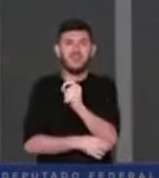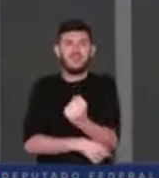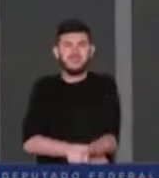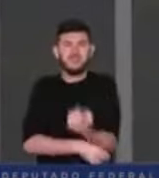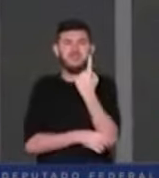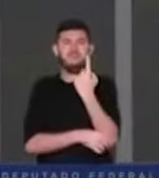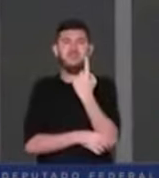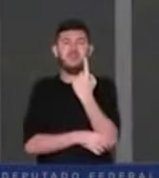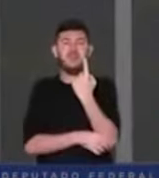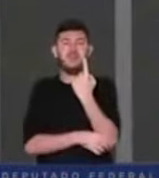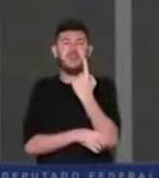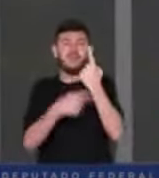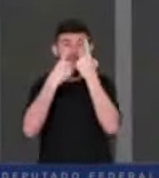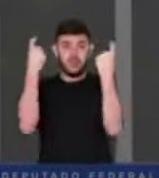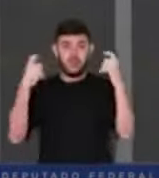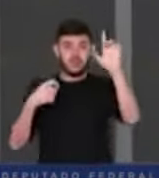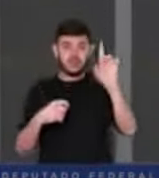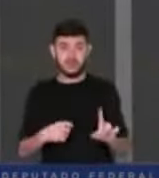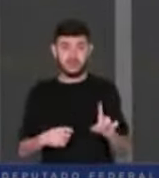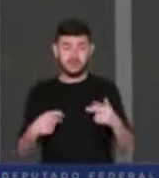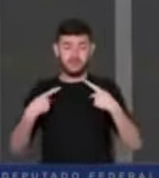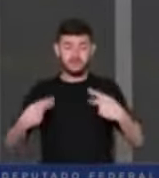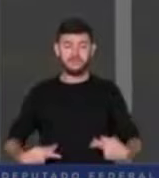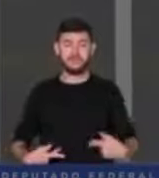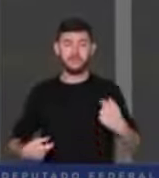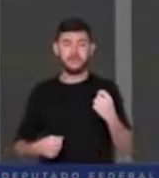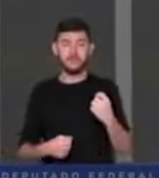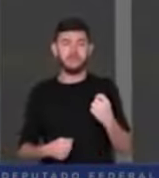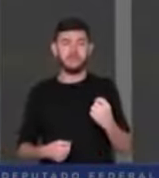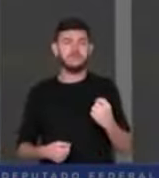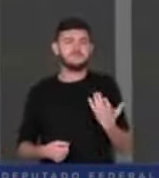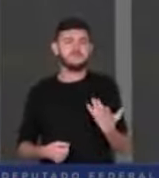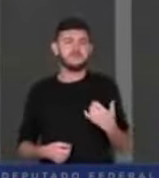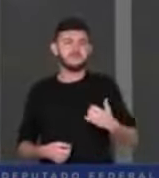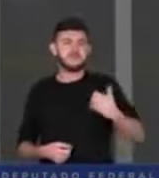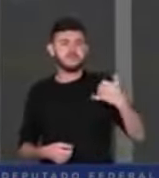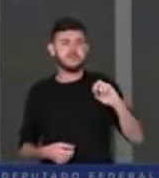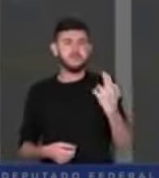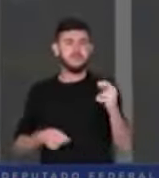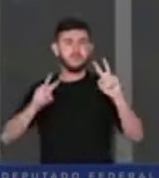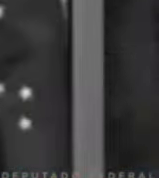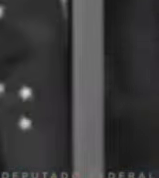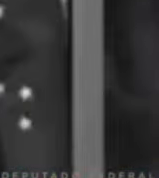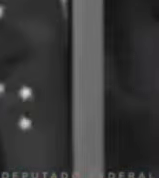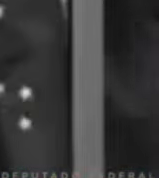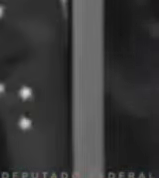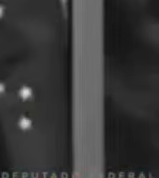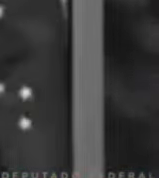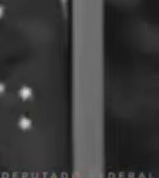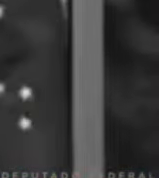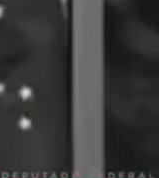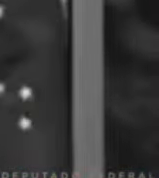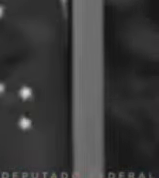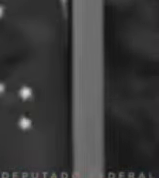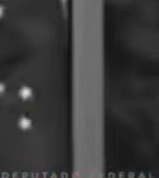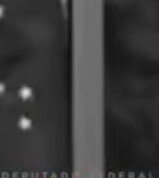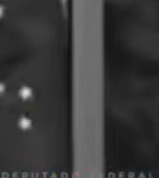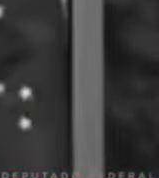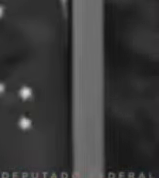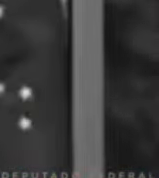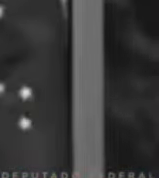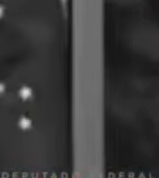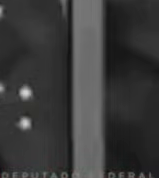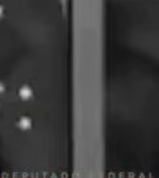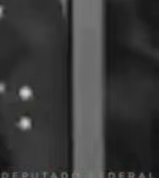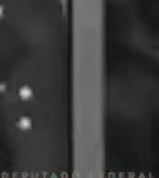de pessoas de idade, pessoas com câncer, outros relatos de gente que chegou em Brasília dia 8 de janeiro à noite, caiu de paraquedas numa situação